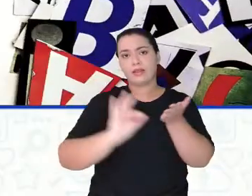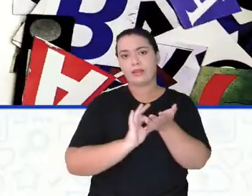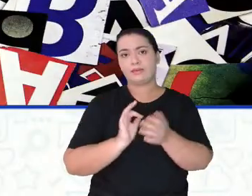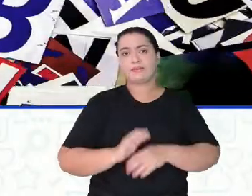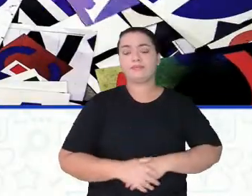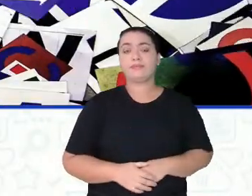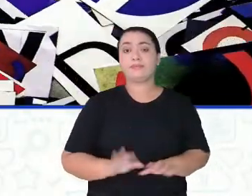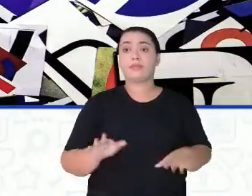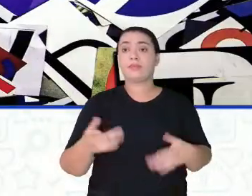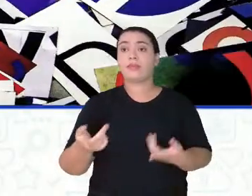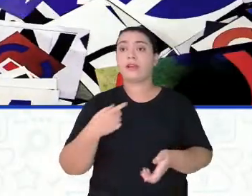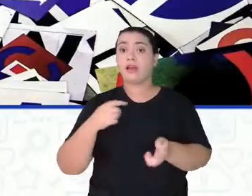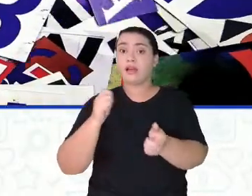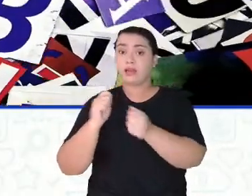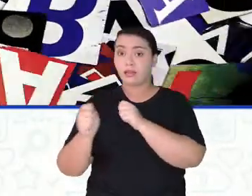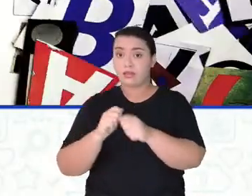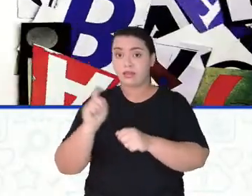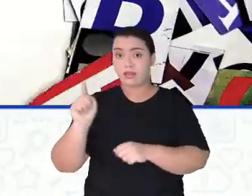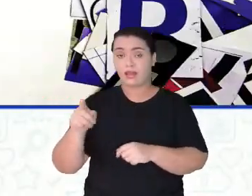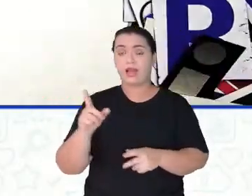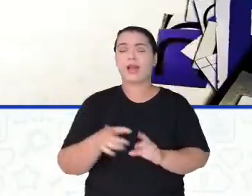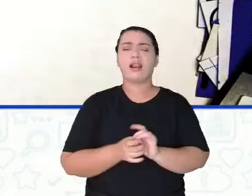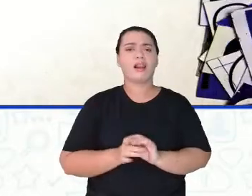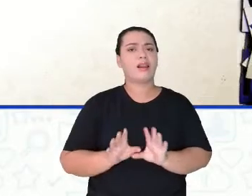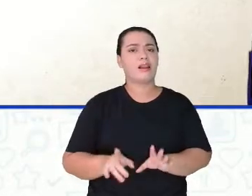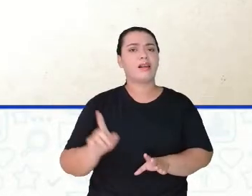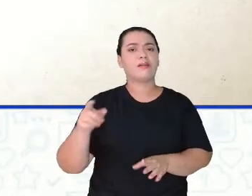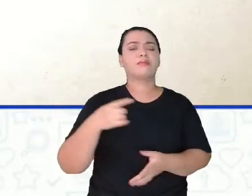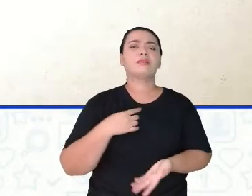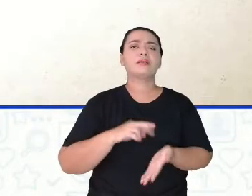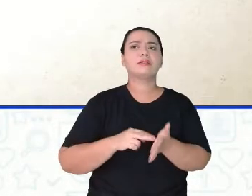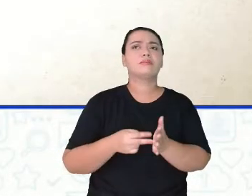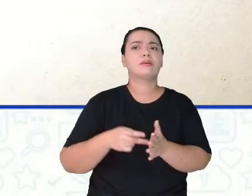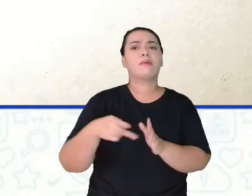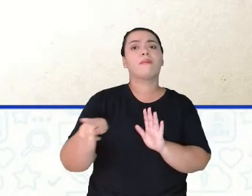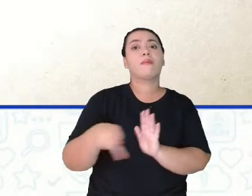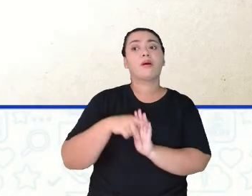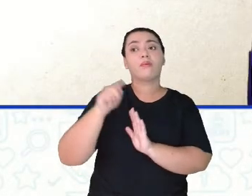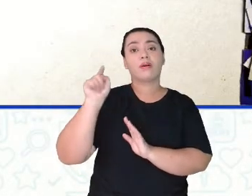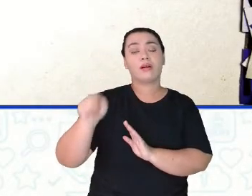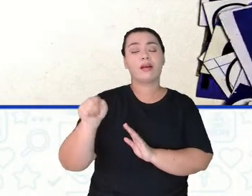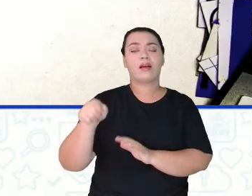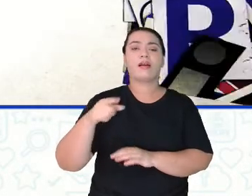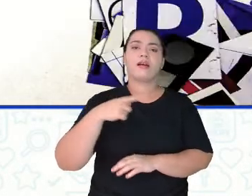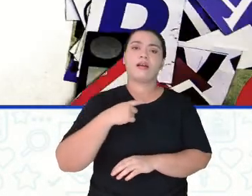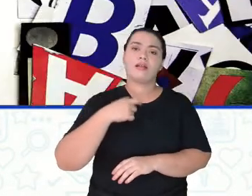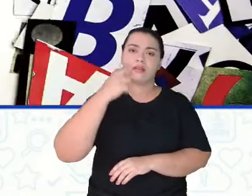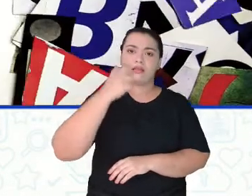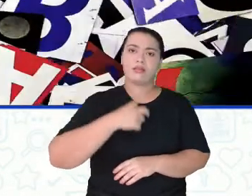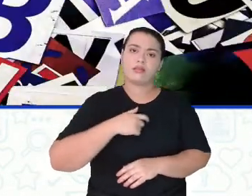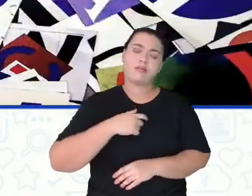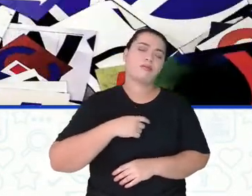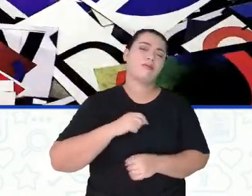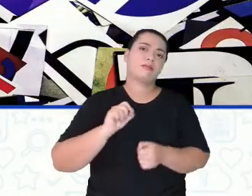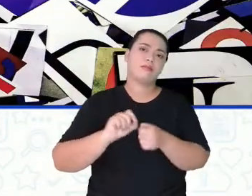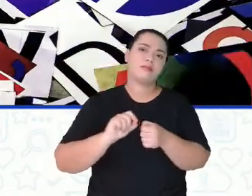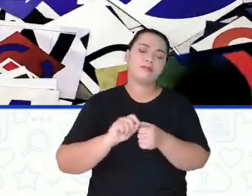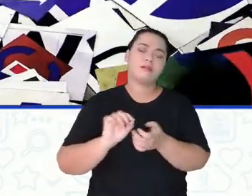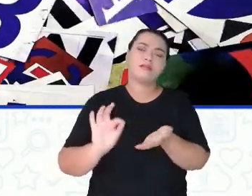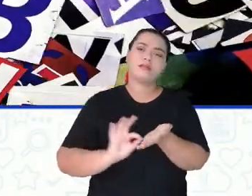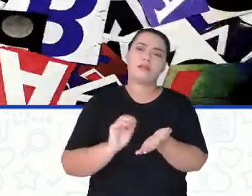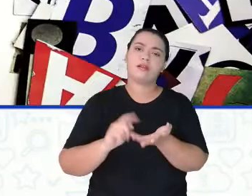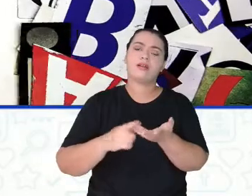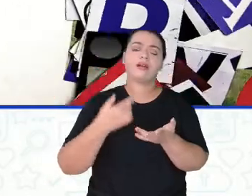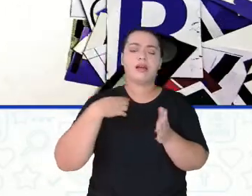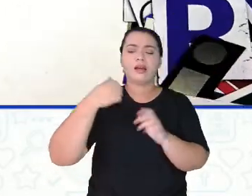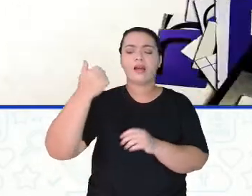reportagem, minha gente, está aberta às interpretações do autor. Acolher depoimentos dos envolvidos no tema, opinião de especialistas e entrevistas, análise